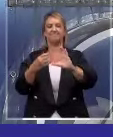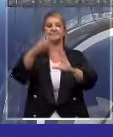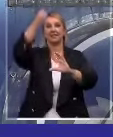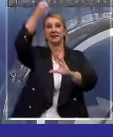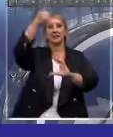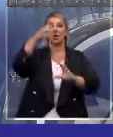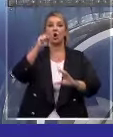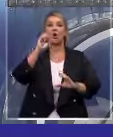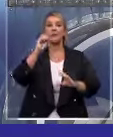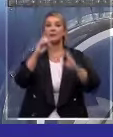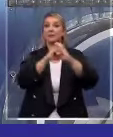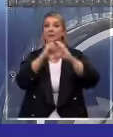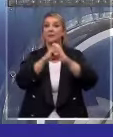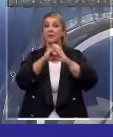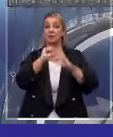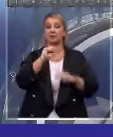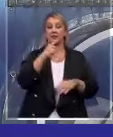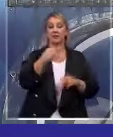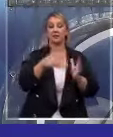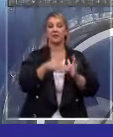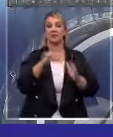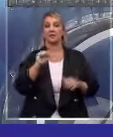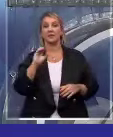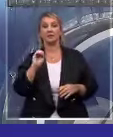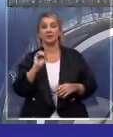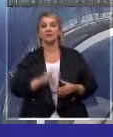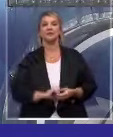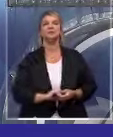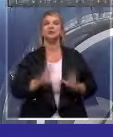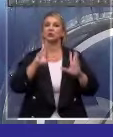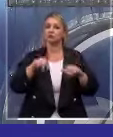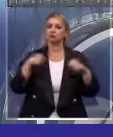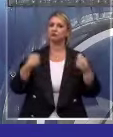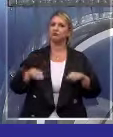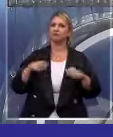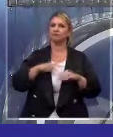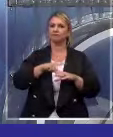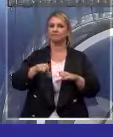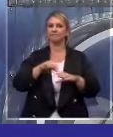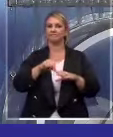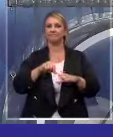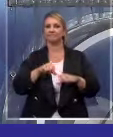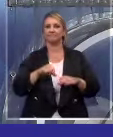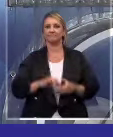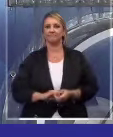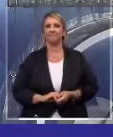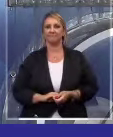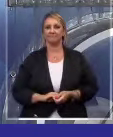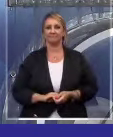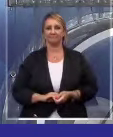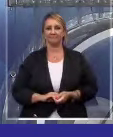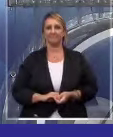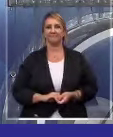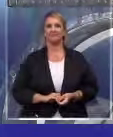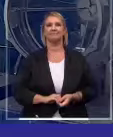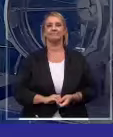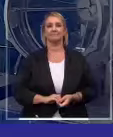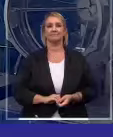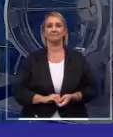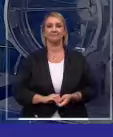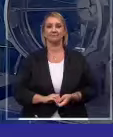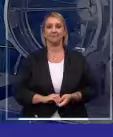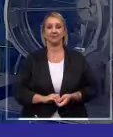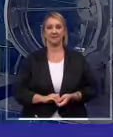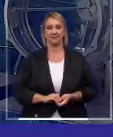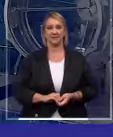abastecido com as 80 bolas numeradas de 01 a 80, todas necessárias para o sorteio das 5 dezenas da quina desta noite.